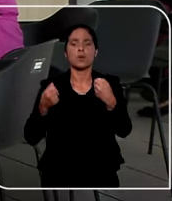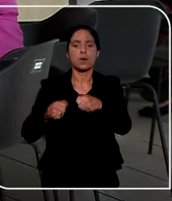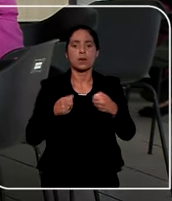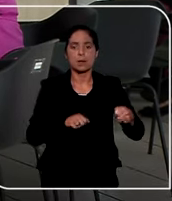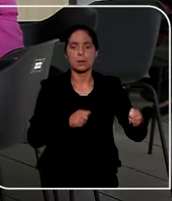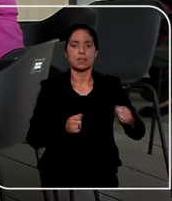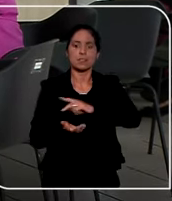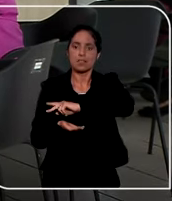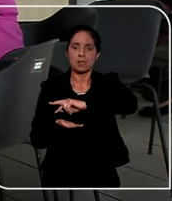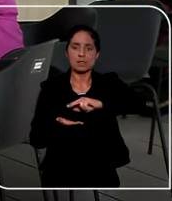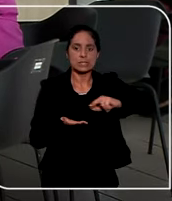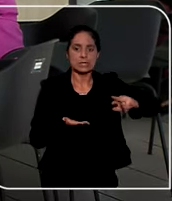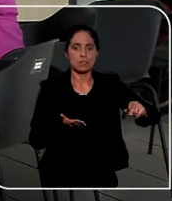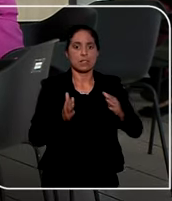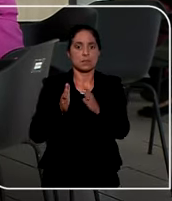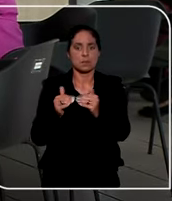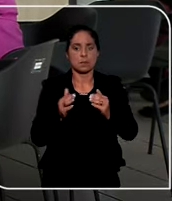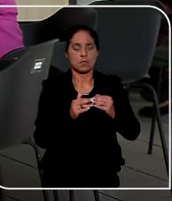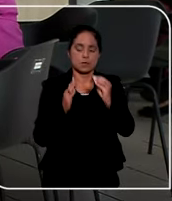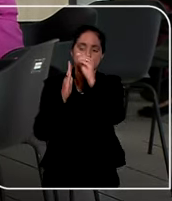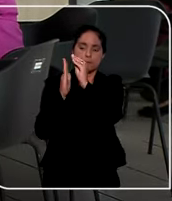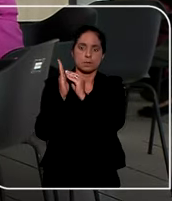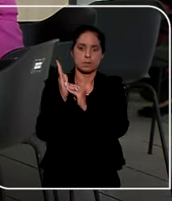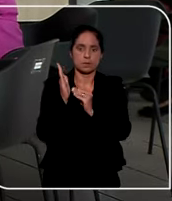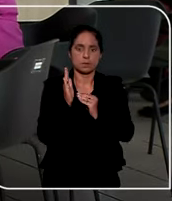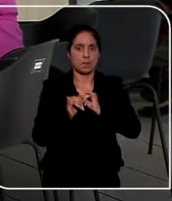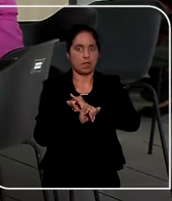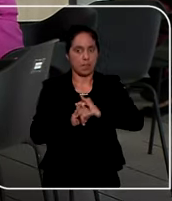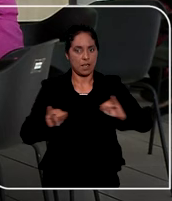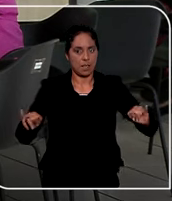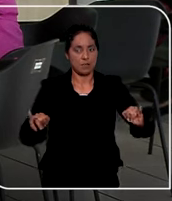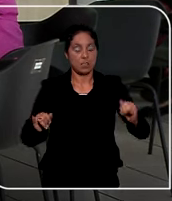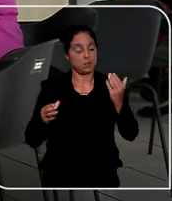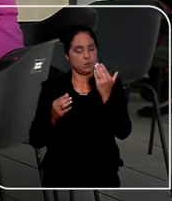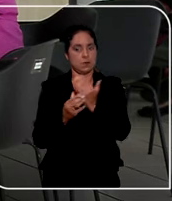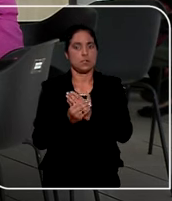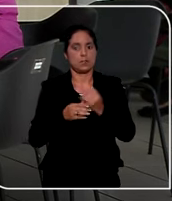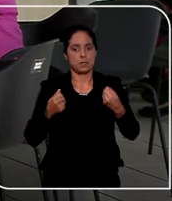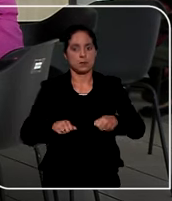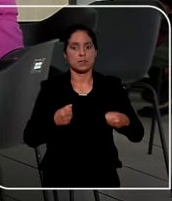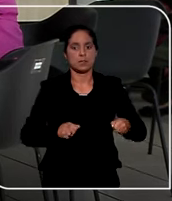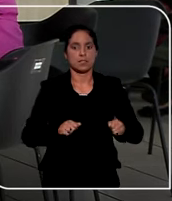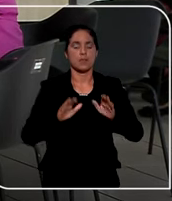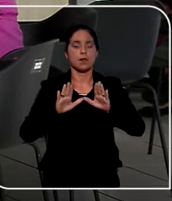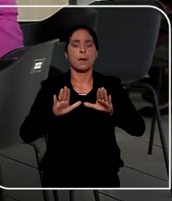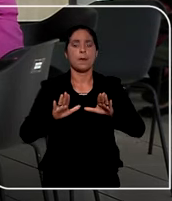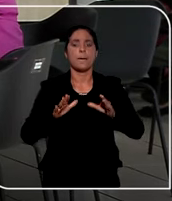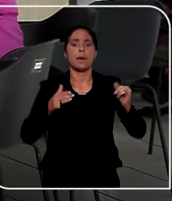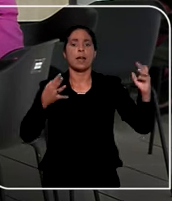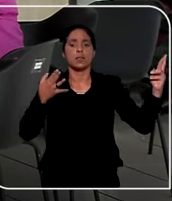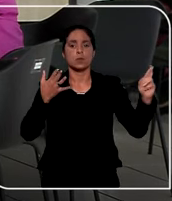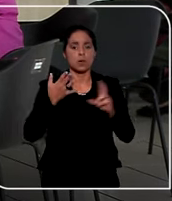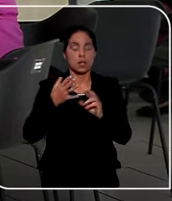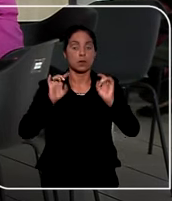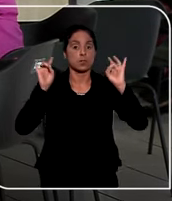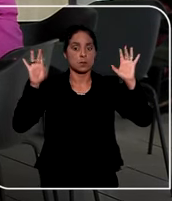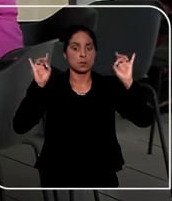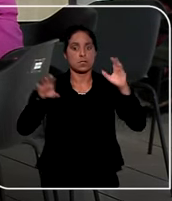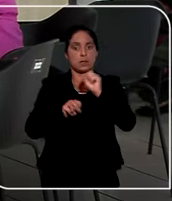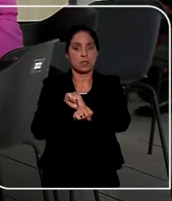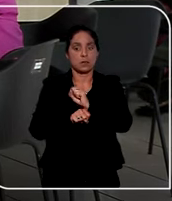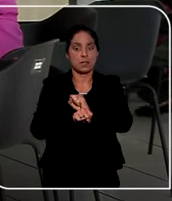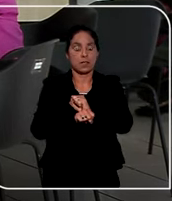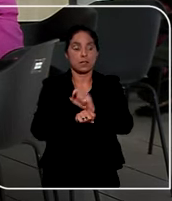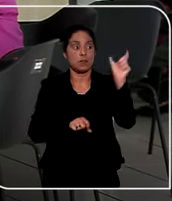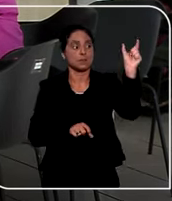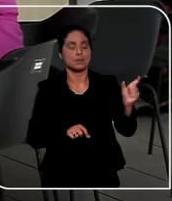necessária motivação idônea para requerer a prestação de contas por meio de uma ação autônoma enquanto o recurso especial aguardava julgamento a